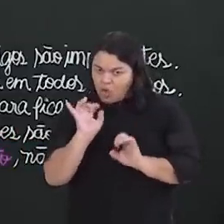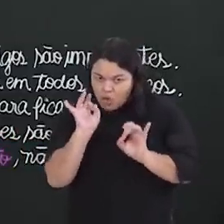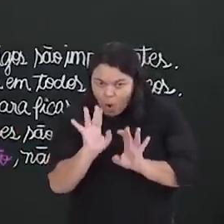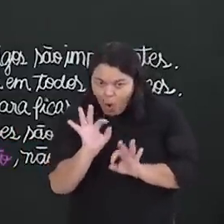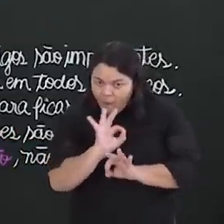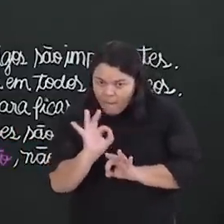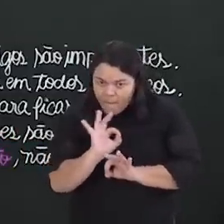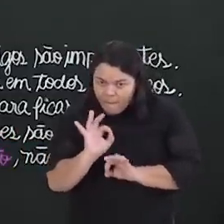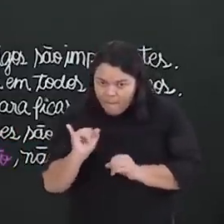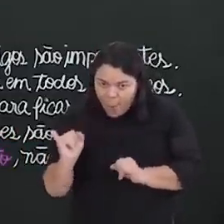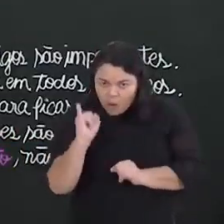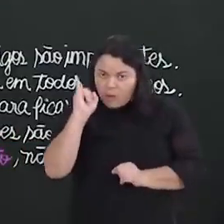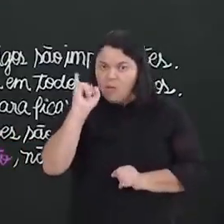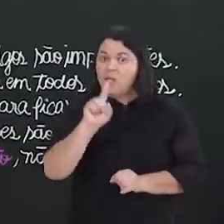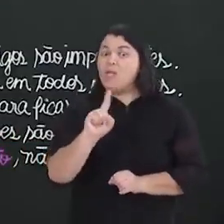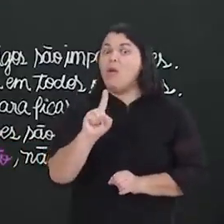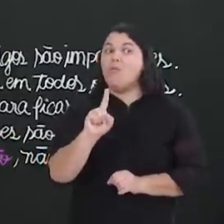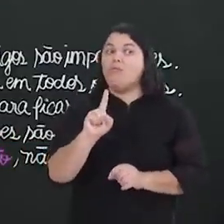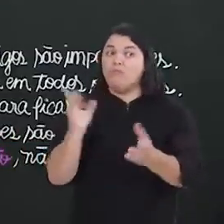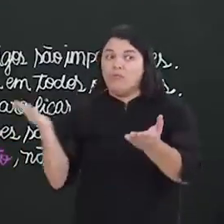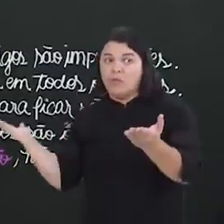uma construção que une